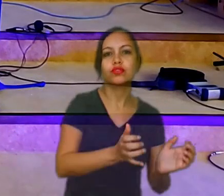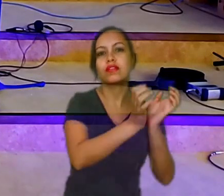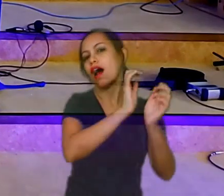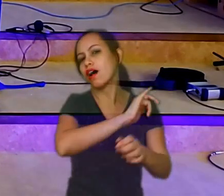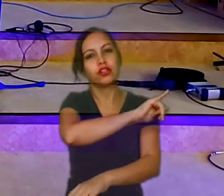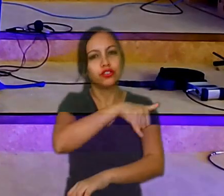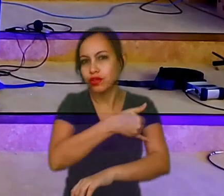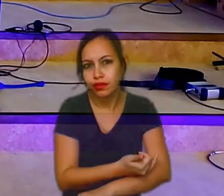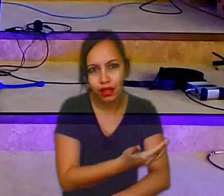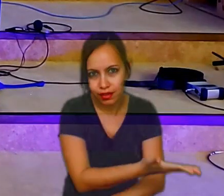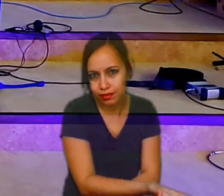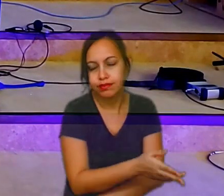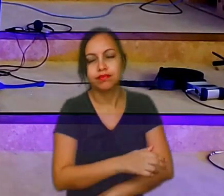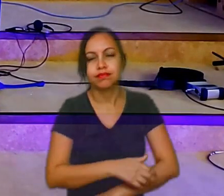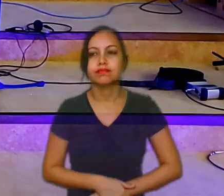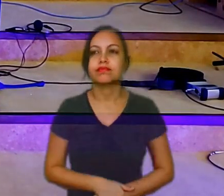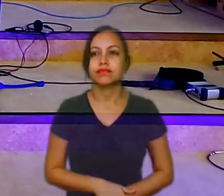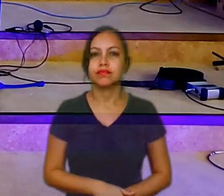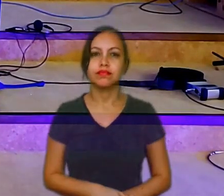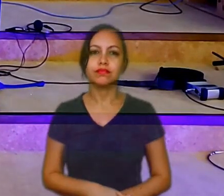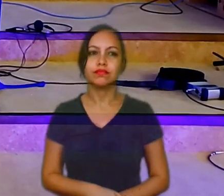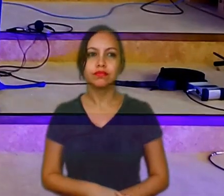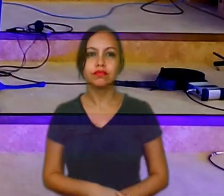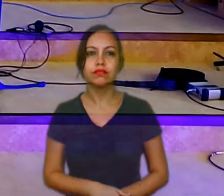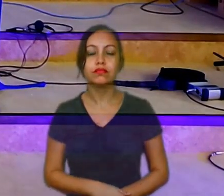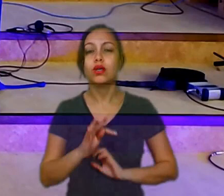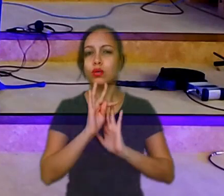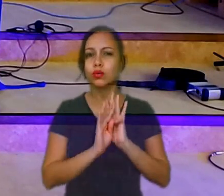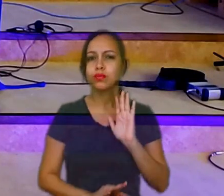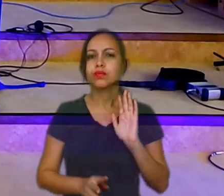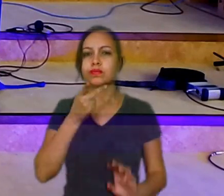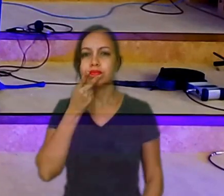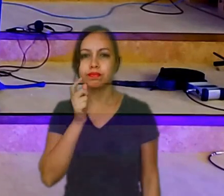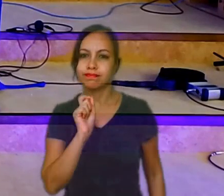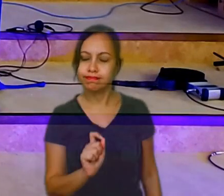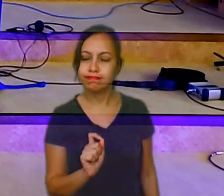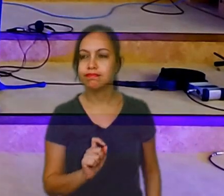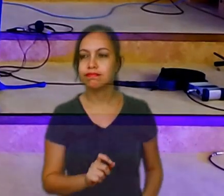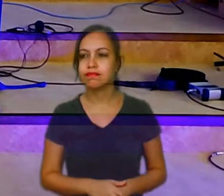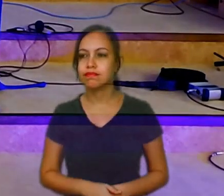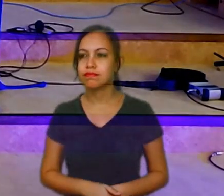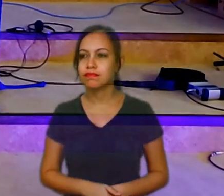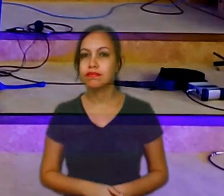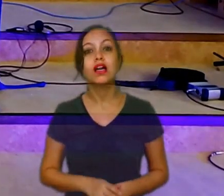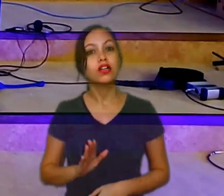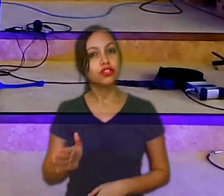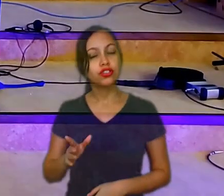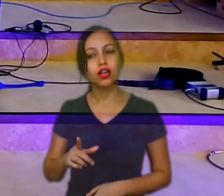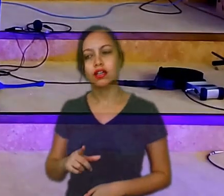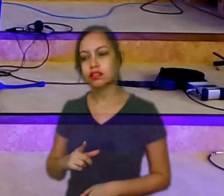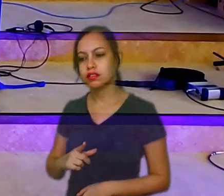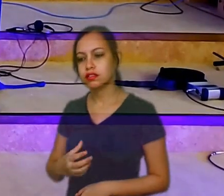Jerusalém. O texto diz também, queridos, que ele já estava nessa cidade